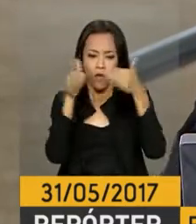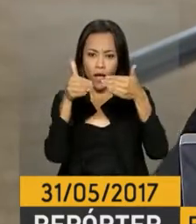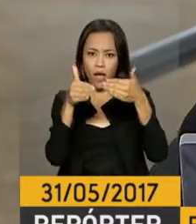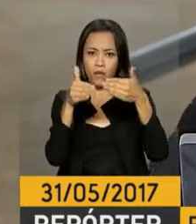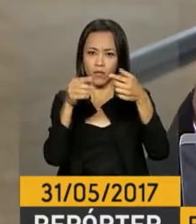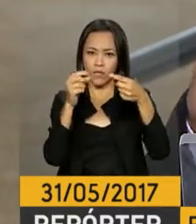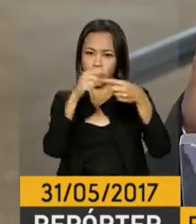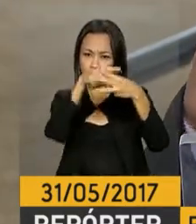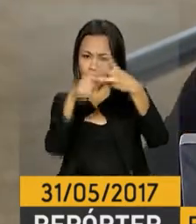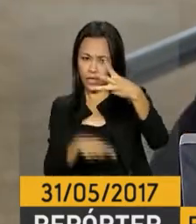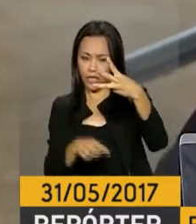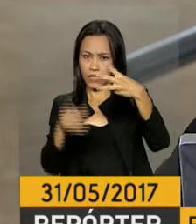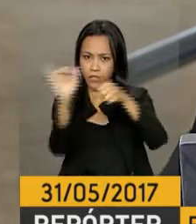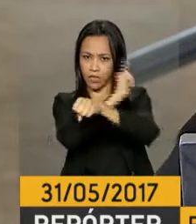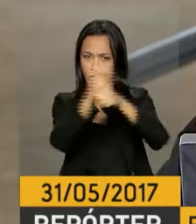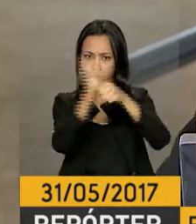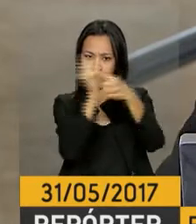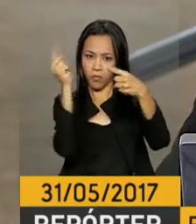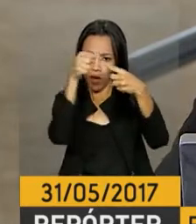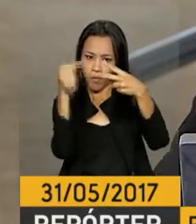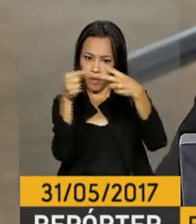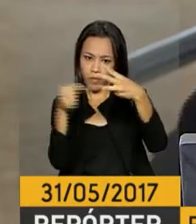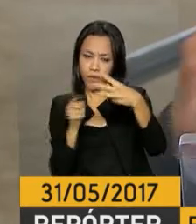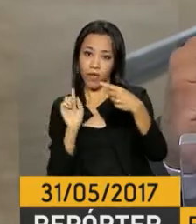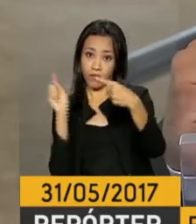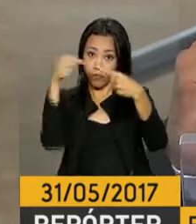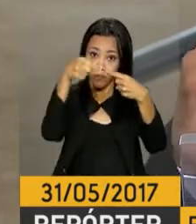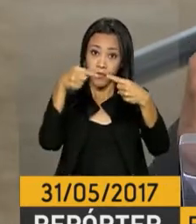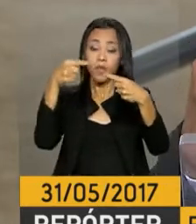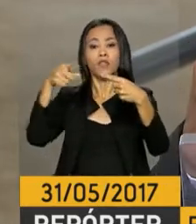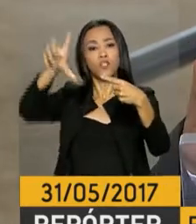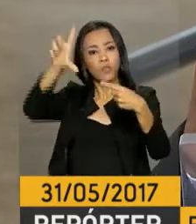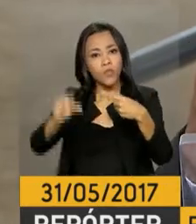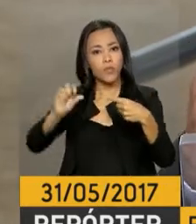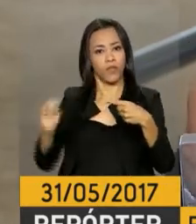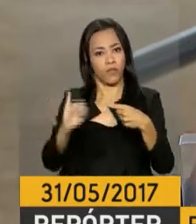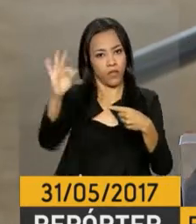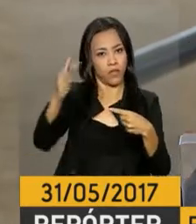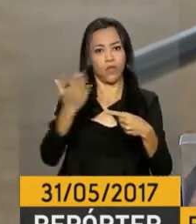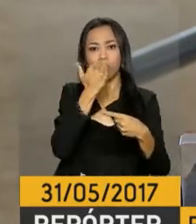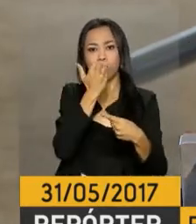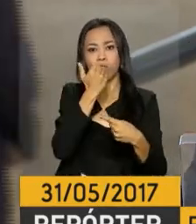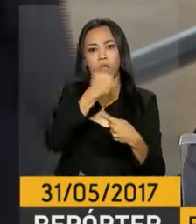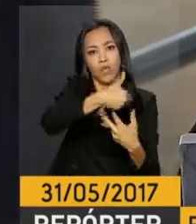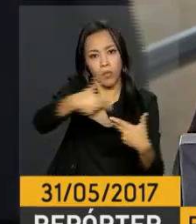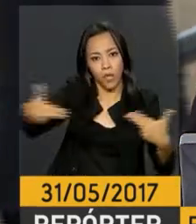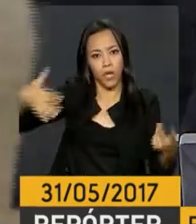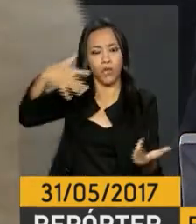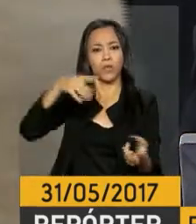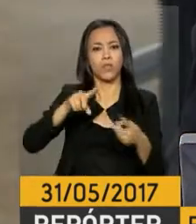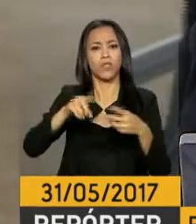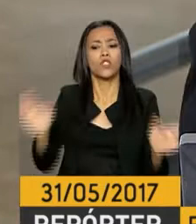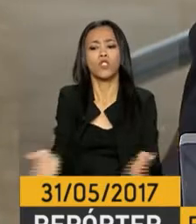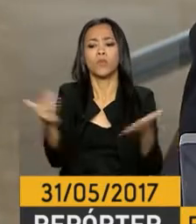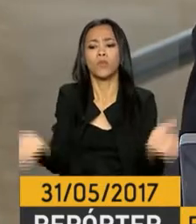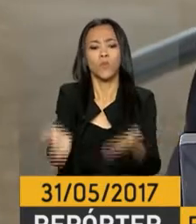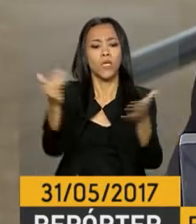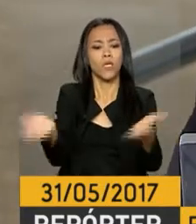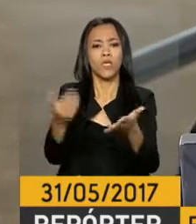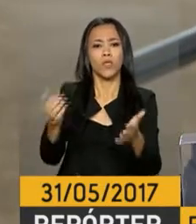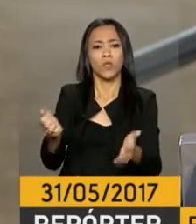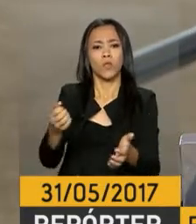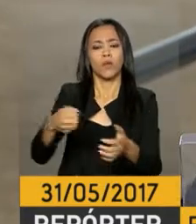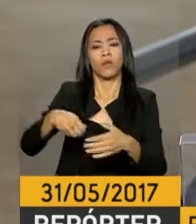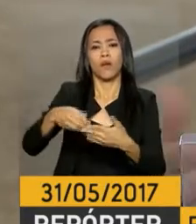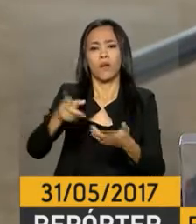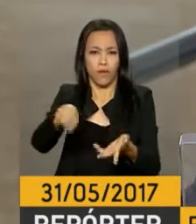estratégias. Estratégias de combater a inflação da cesta básica, né, estimulando a produção daqueles produtos para a cesta básica,